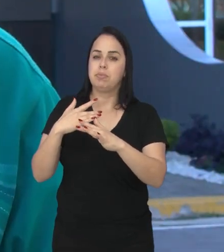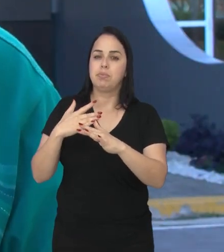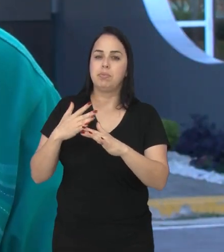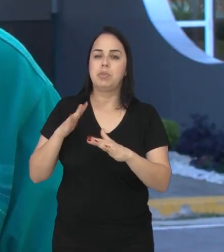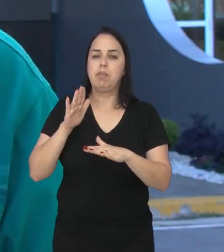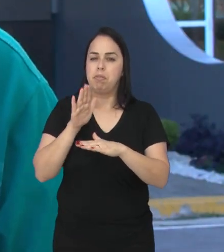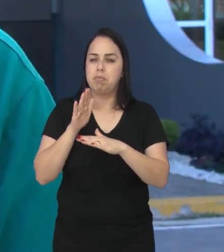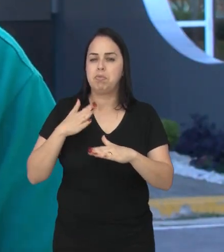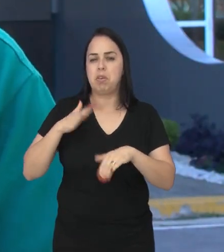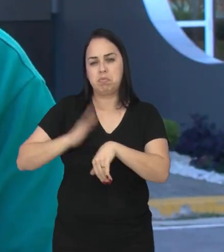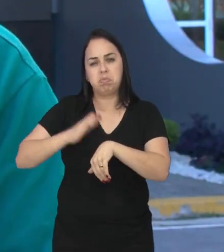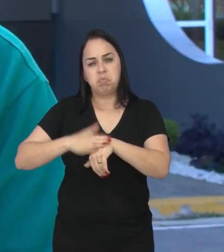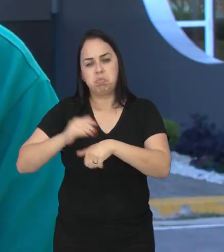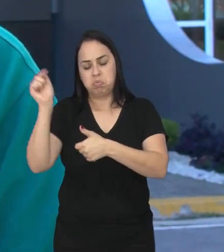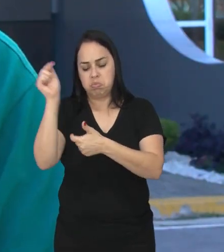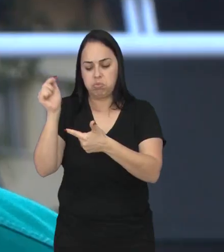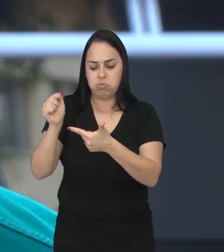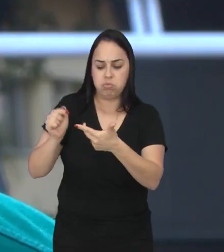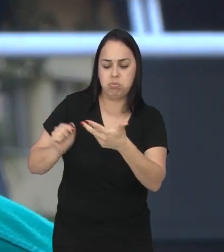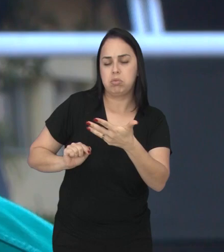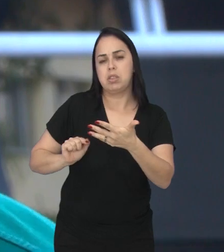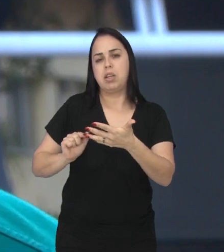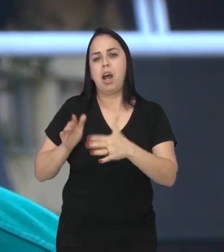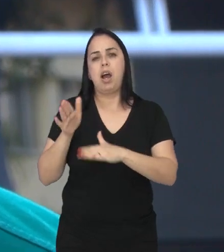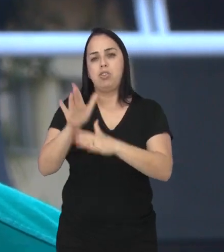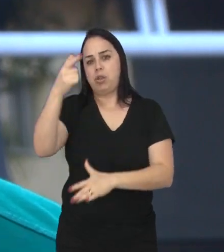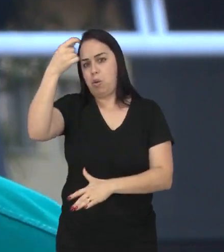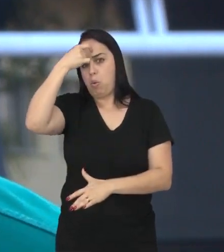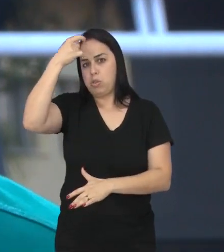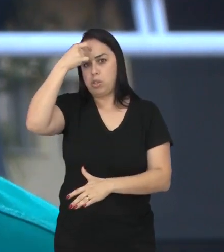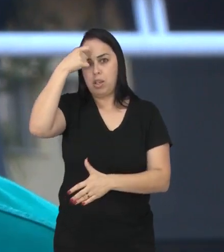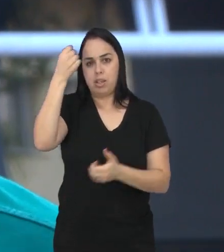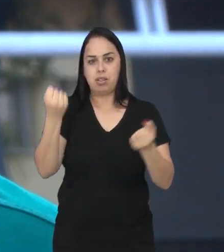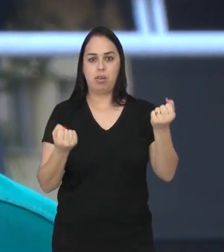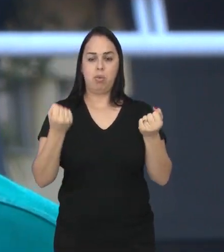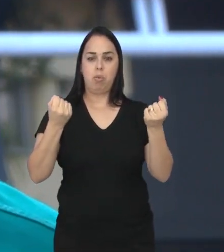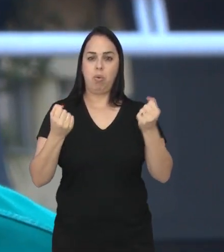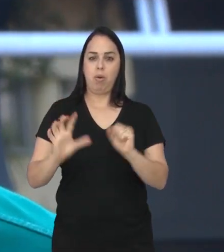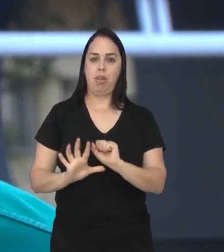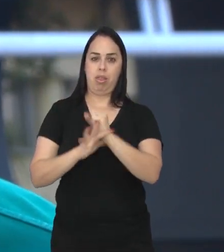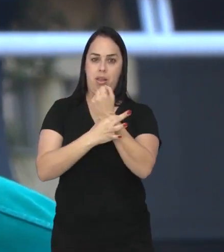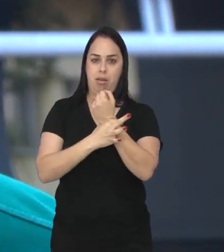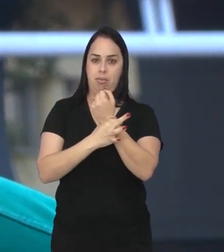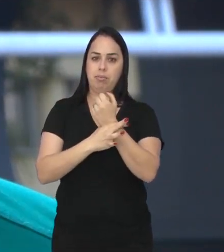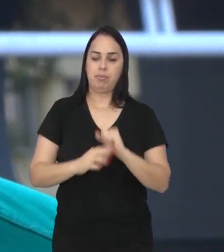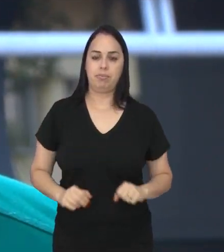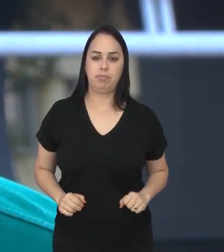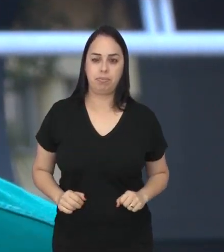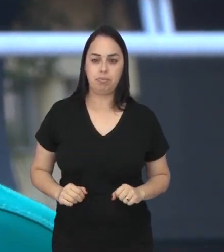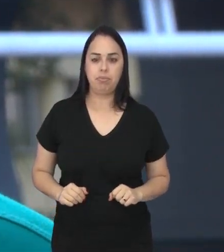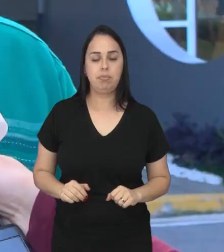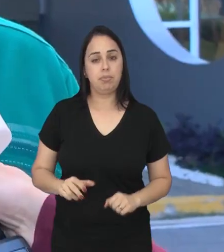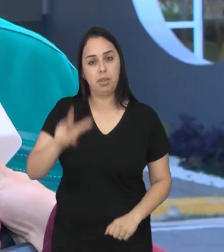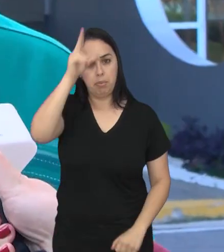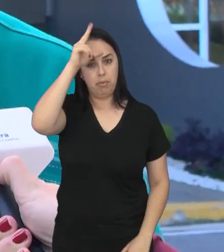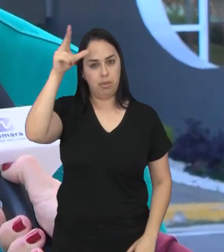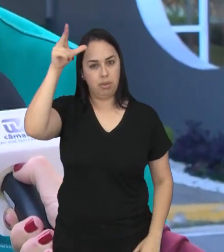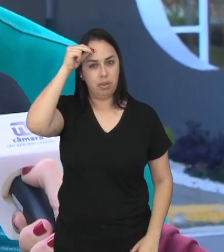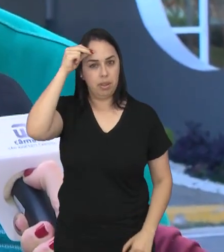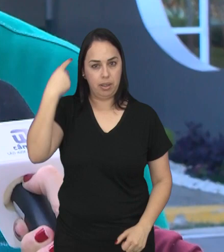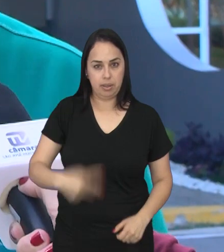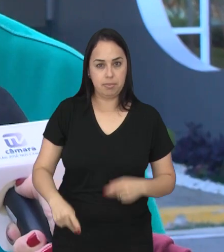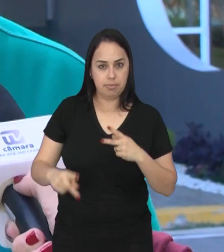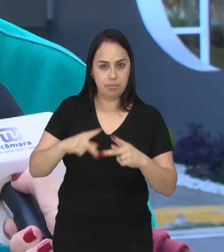urbana tem feito diversas ações de conscientização a segurança no trânsito para todas as faixas etárias Prefeitura